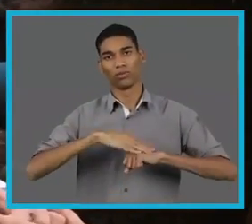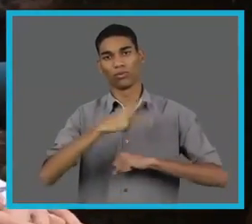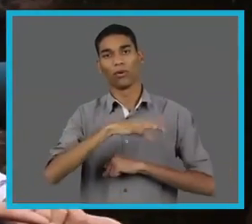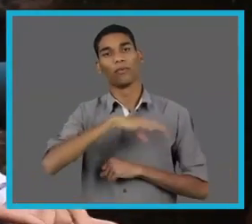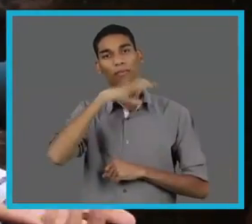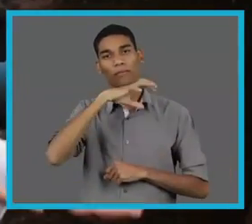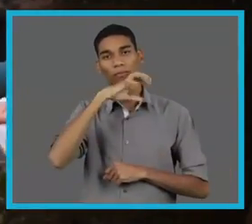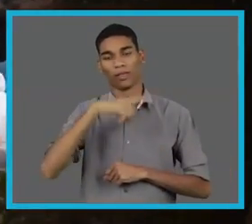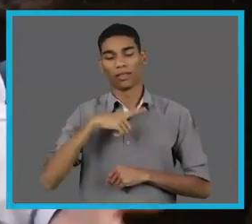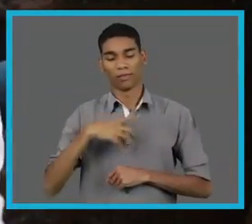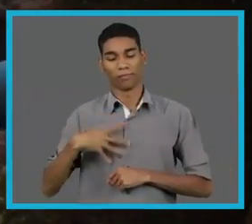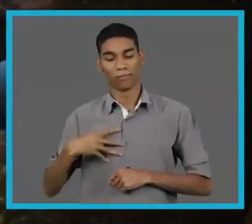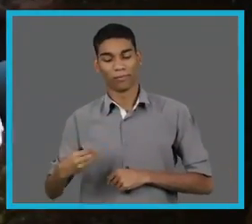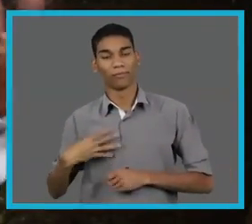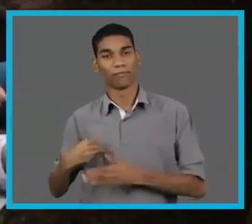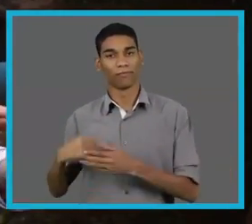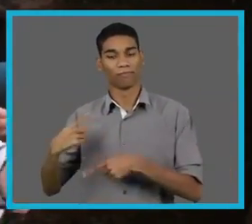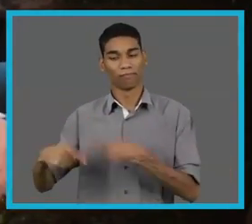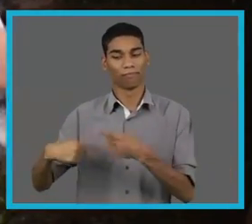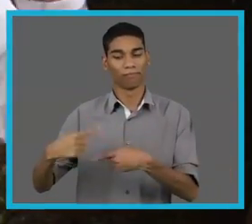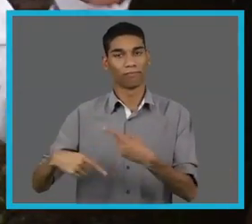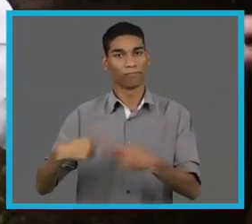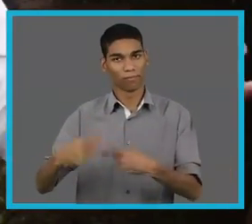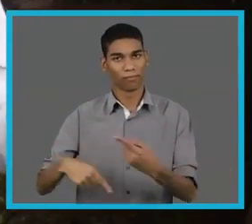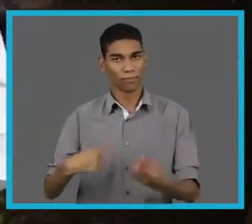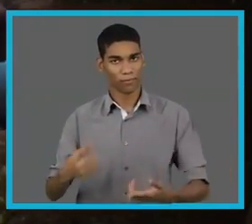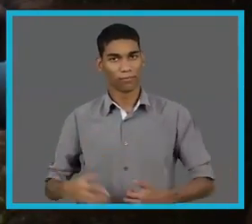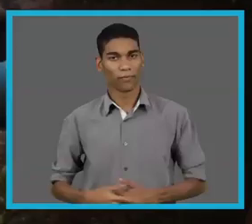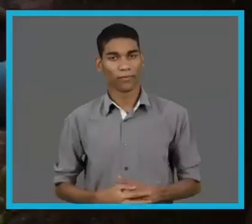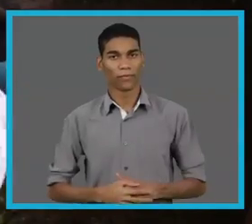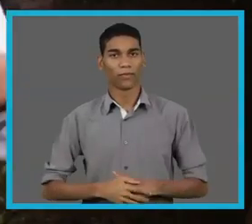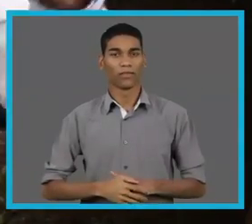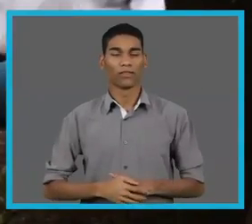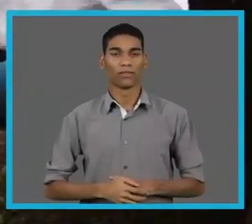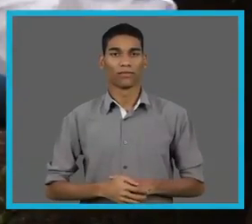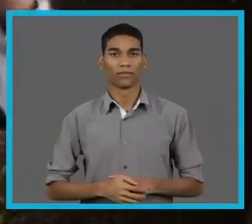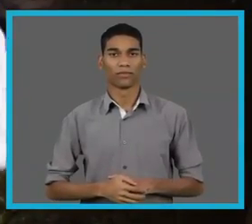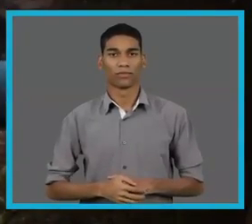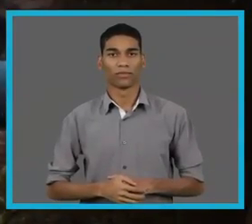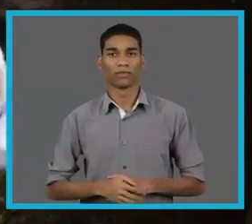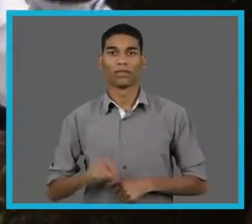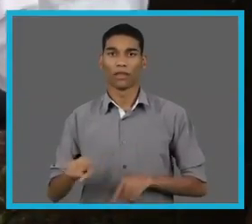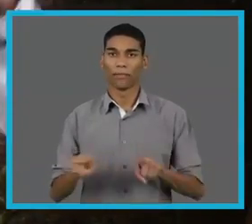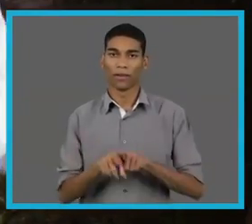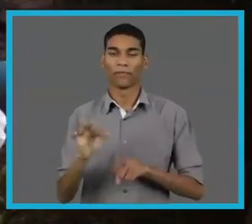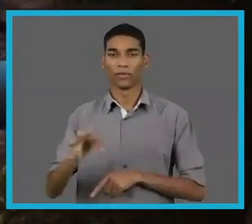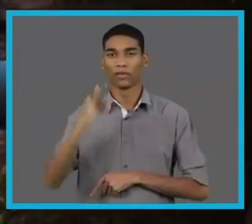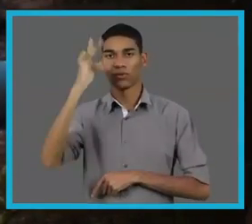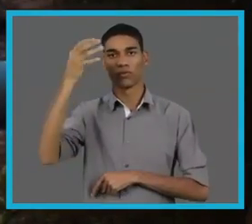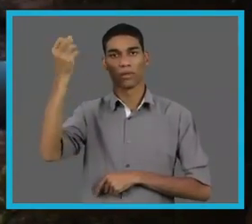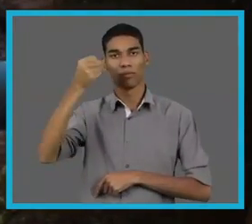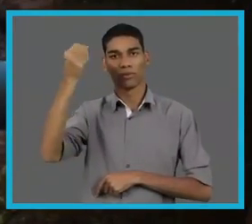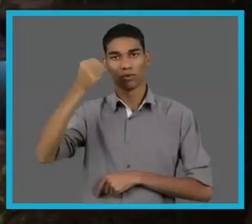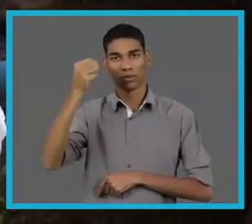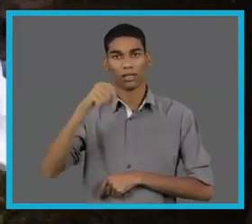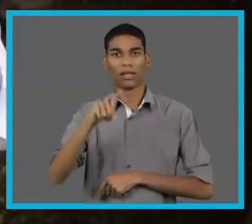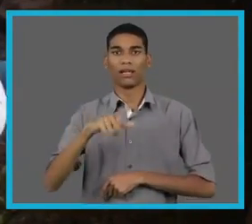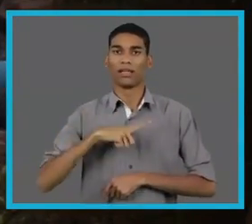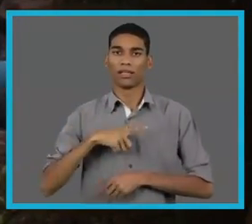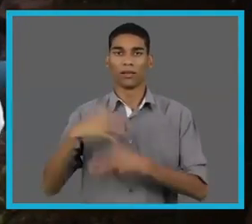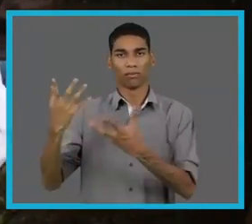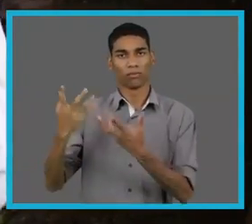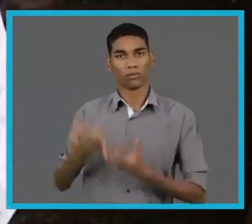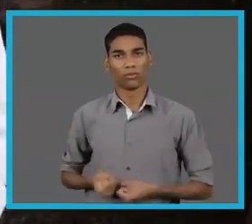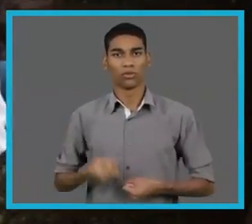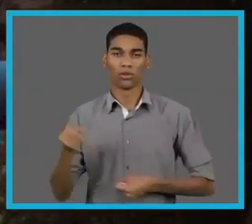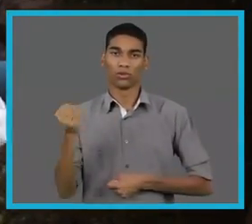as próprias animais, já estão as filhas das vacas, estão sendo as mães, né, as futuras produtoras de leite. E